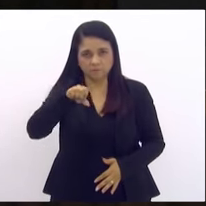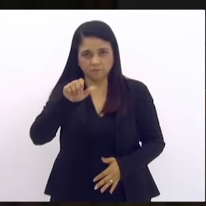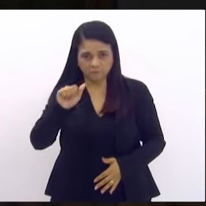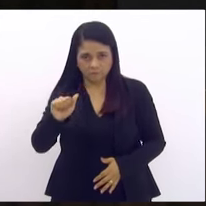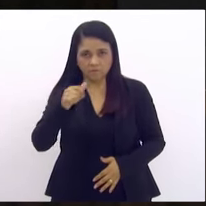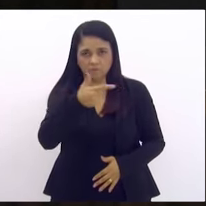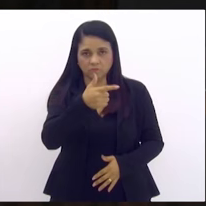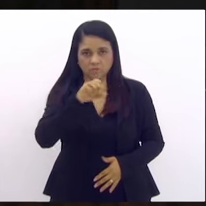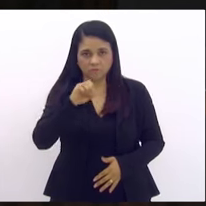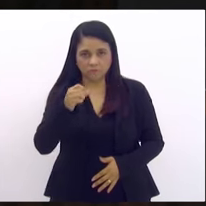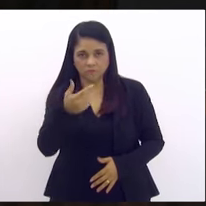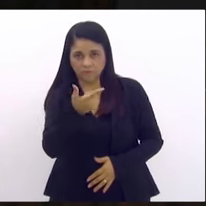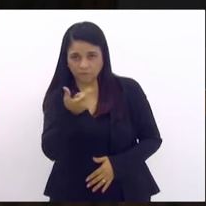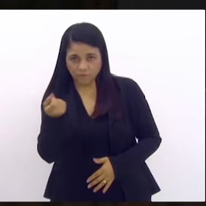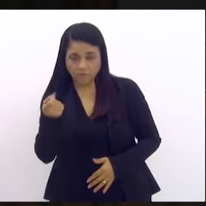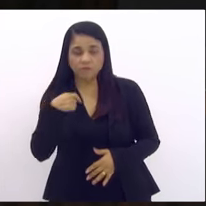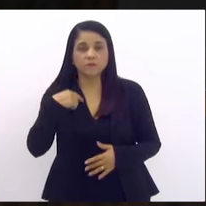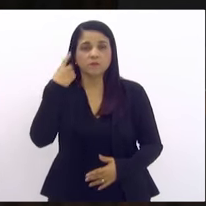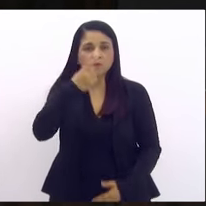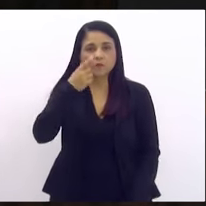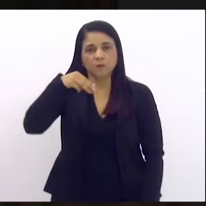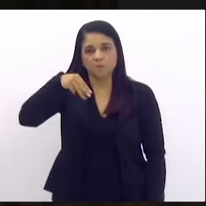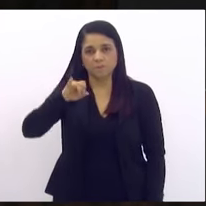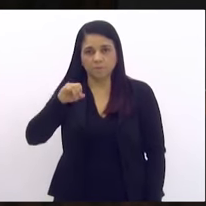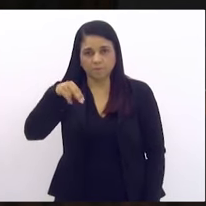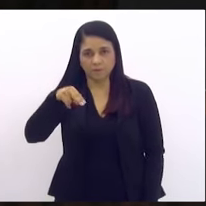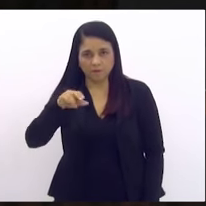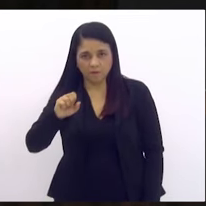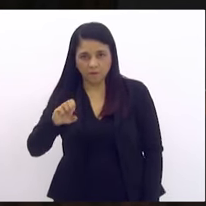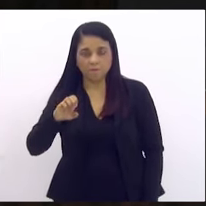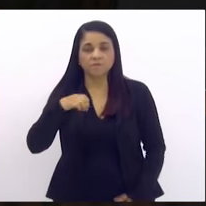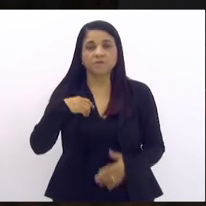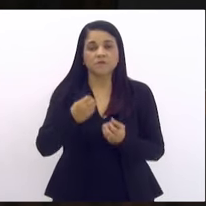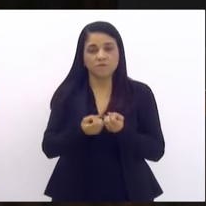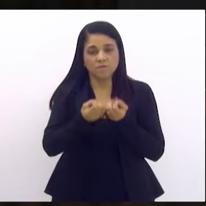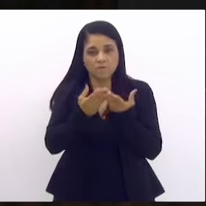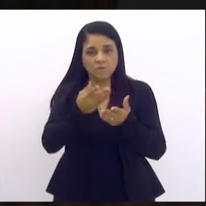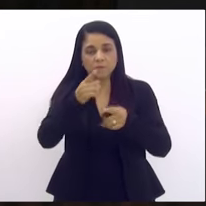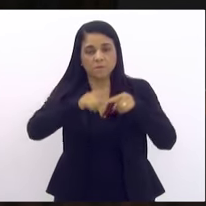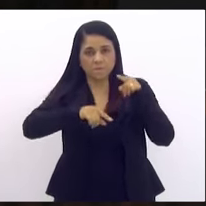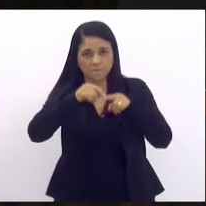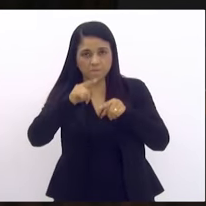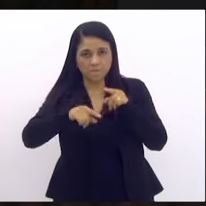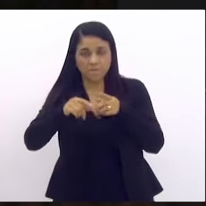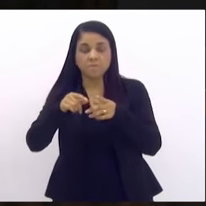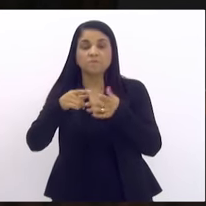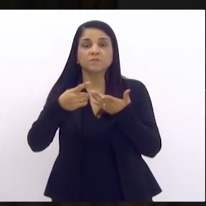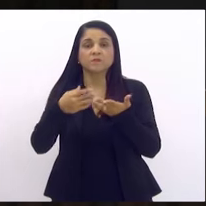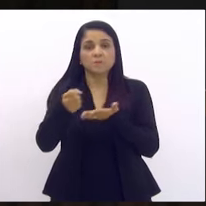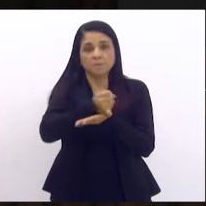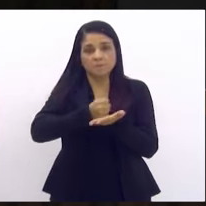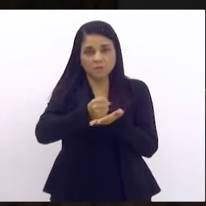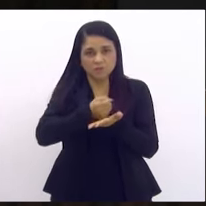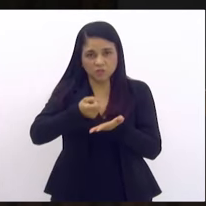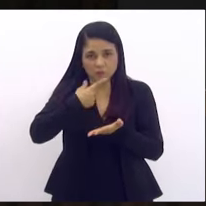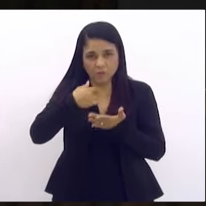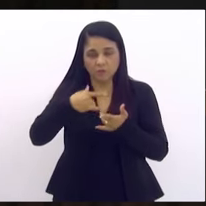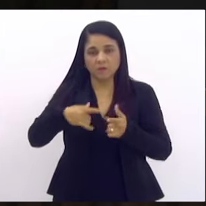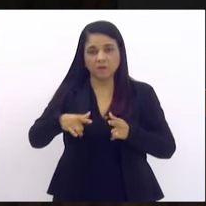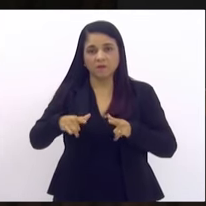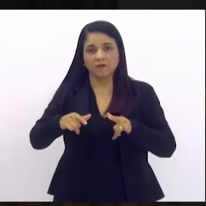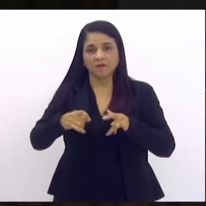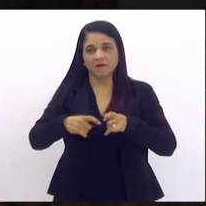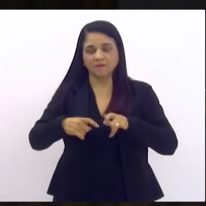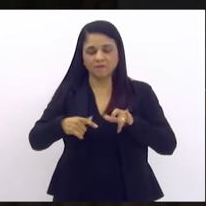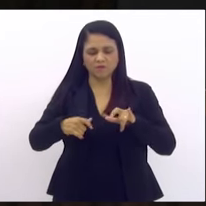2020 de autoria do deputado Carlos mink que dispõe sobre o fornecimento gratuito de medicamentos a base canab diol aos pacientes que comprovarem